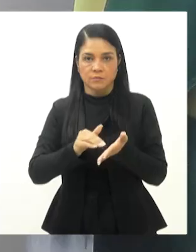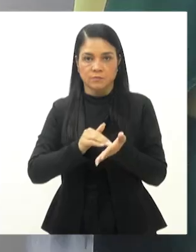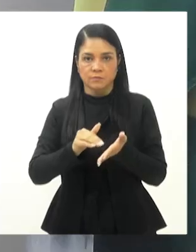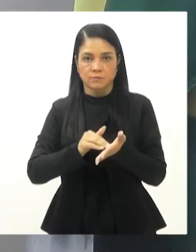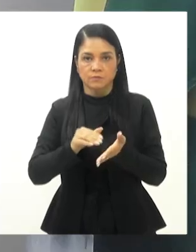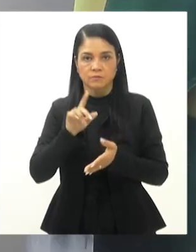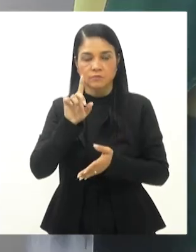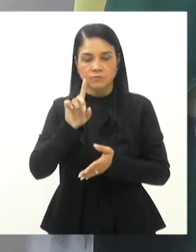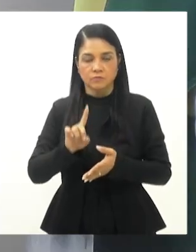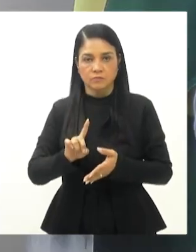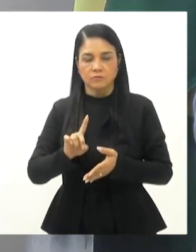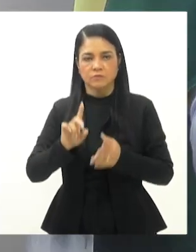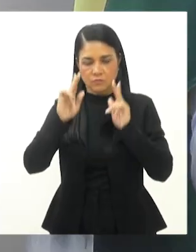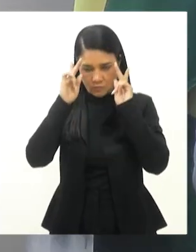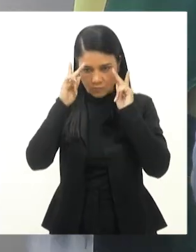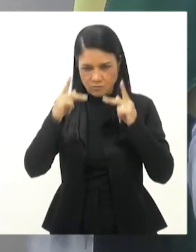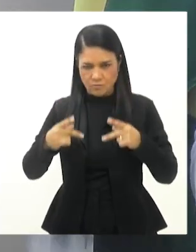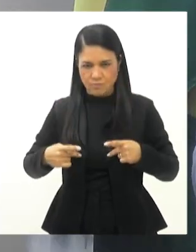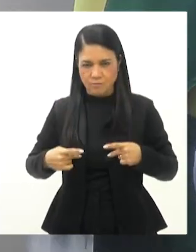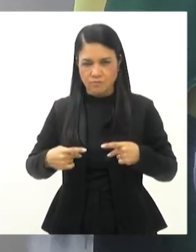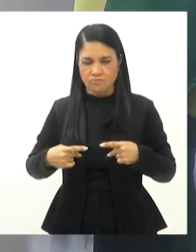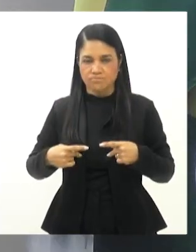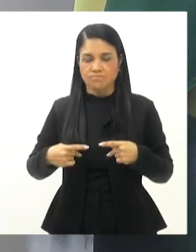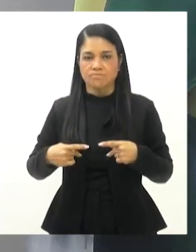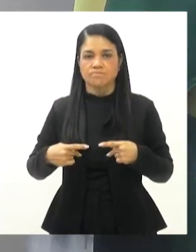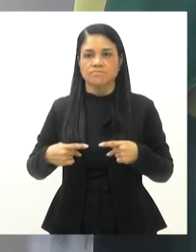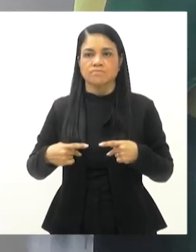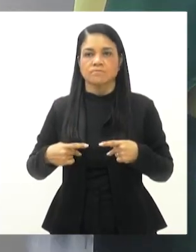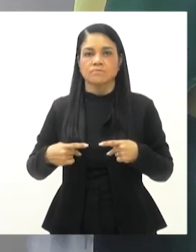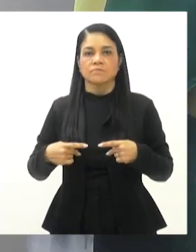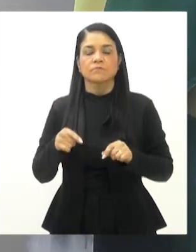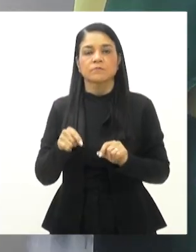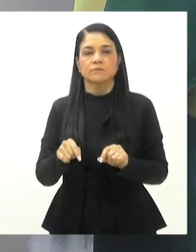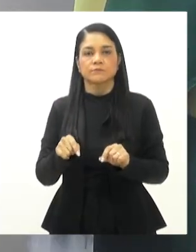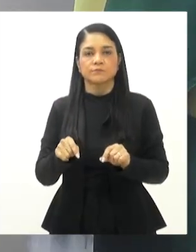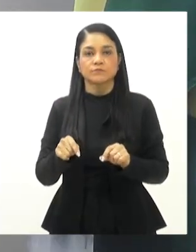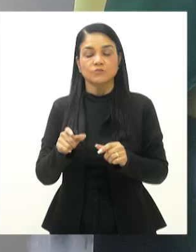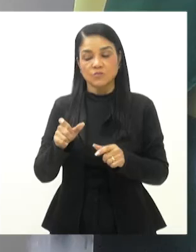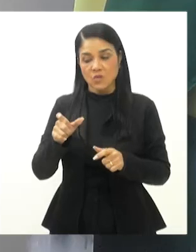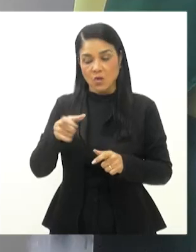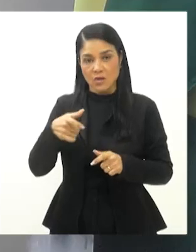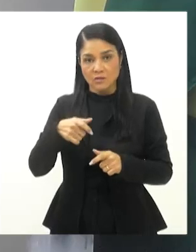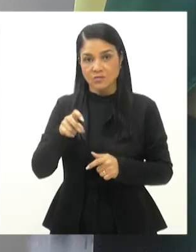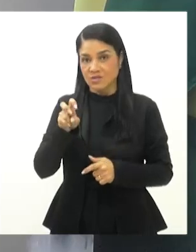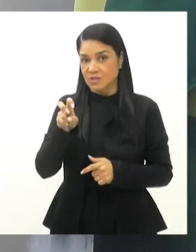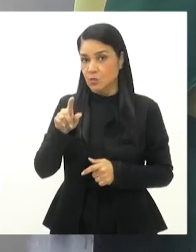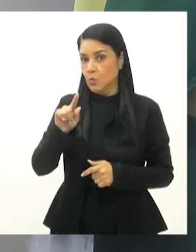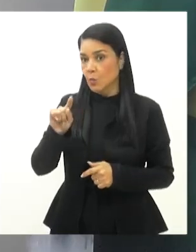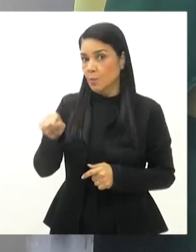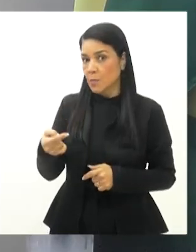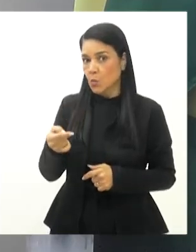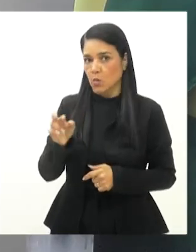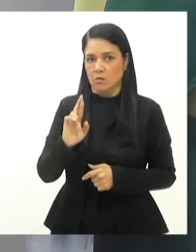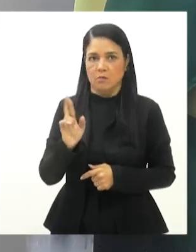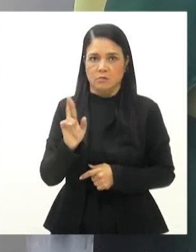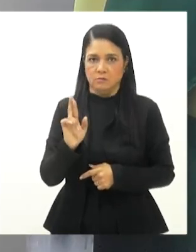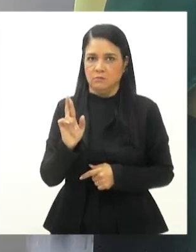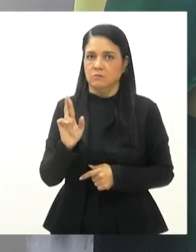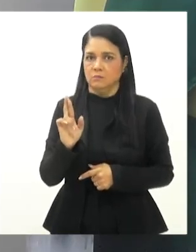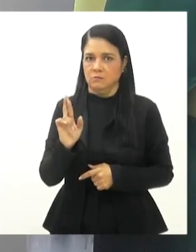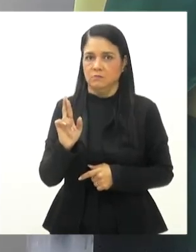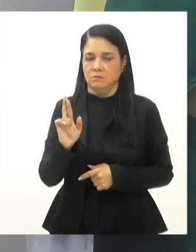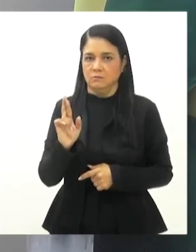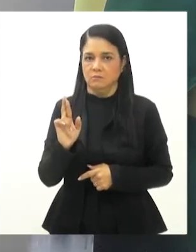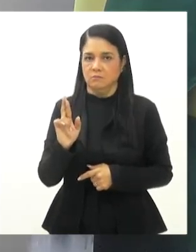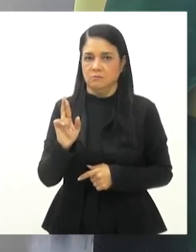de Direitos Humanos, se não me falha a memória, e que era um cartão de R$5 mil. E por